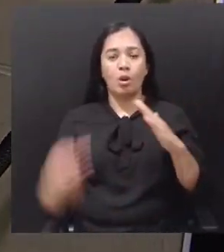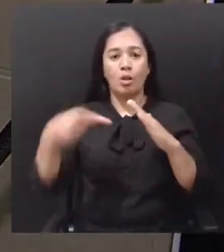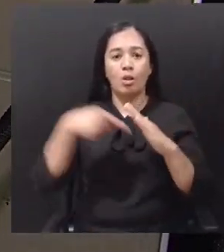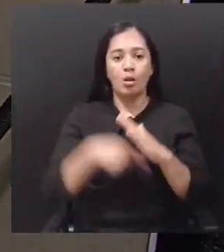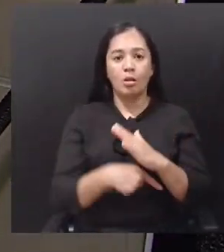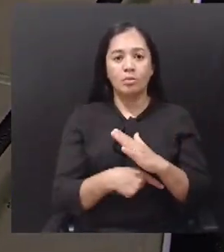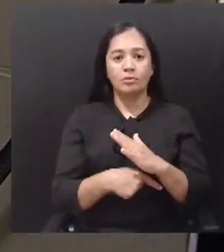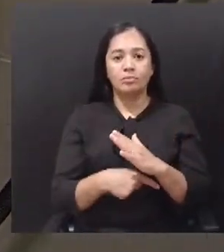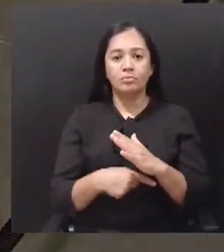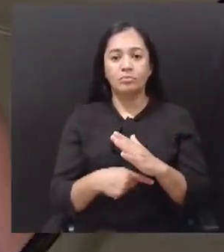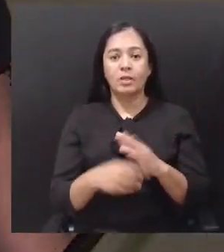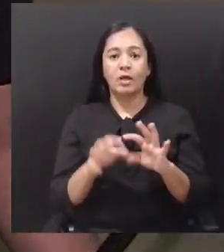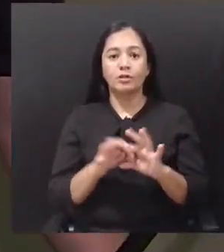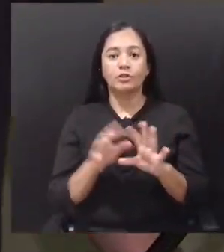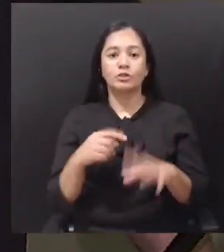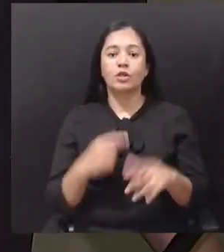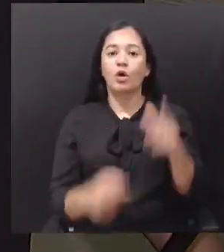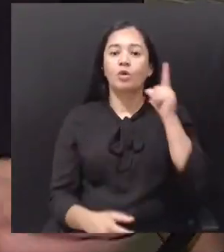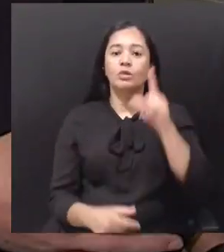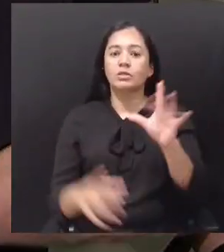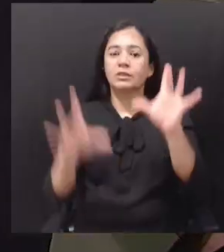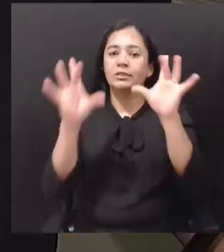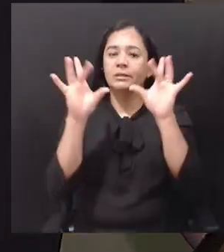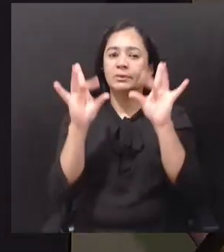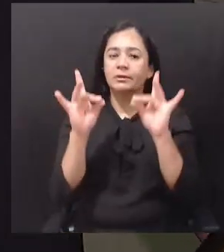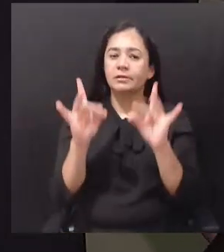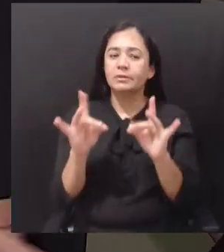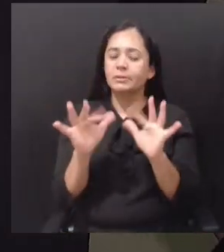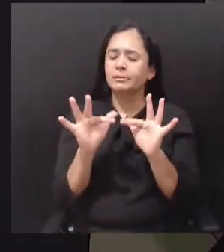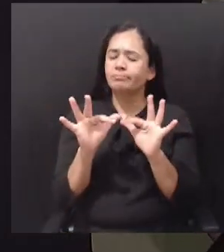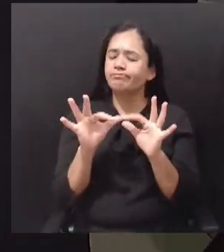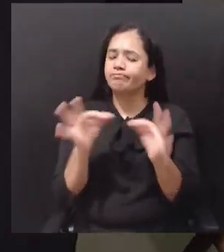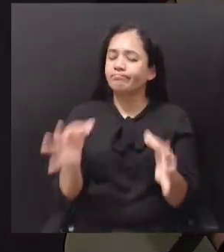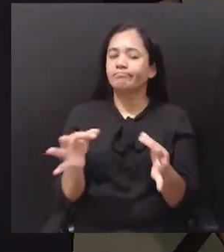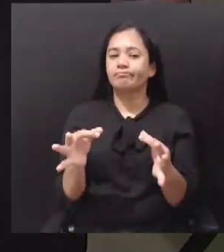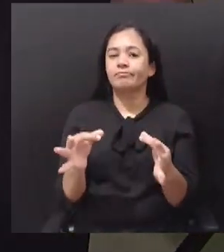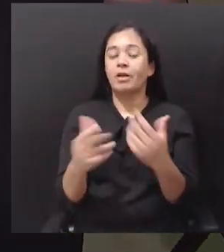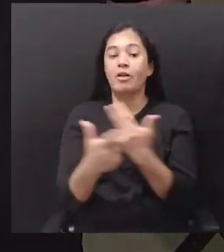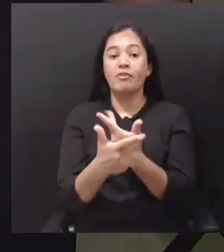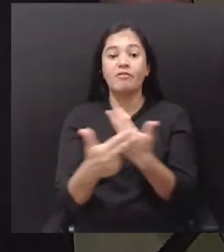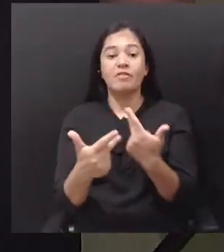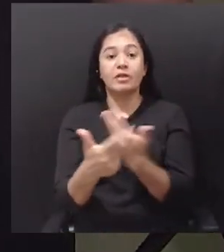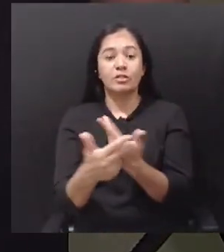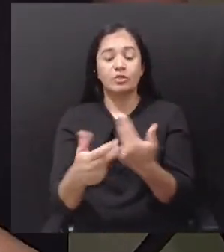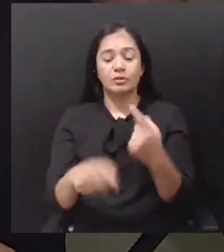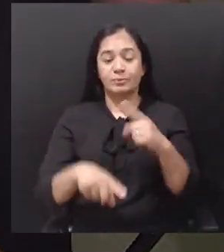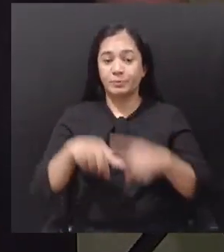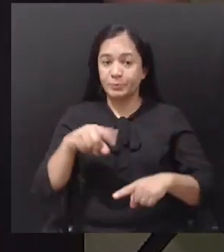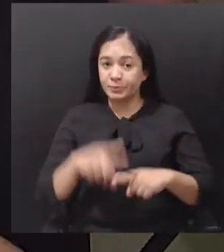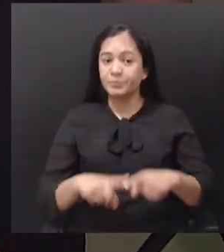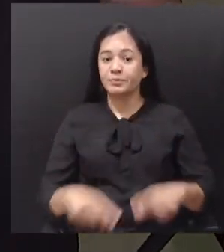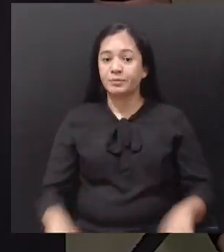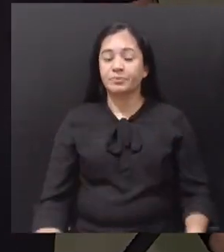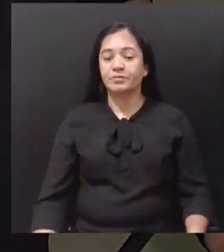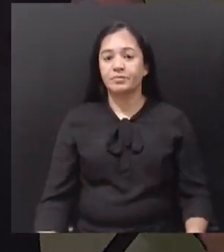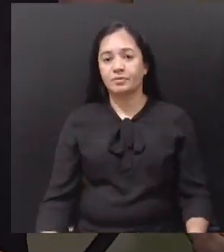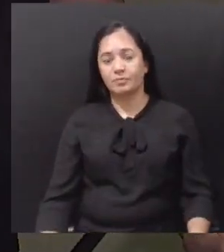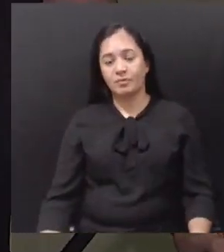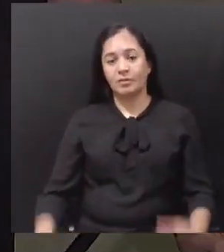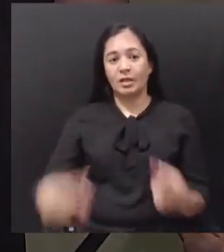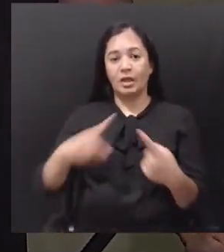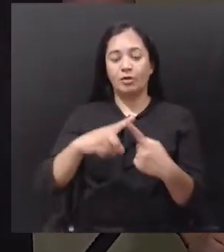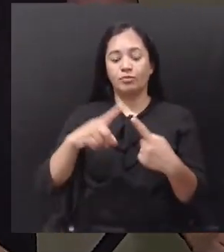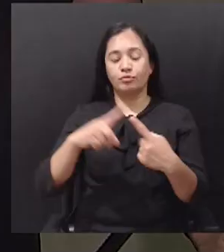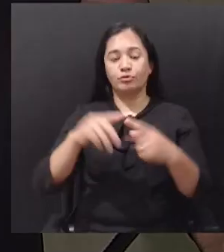a gente consiga observar detalhes muito pequenininhos em uma diversidade enorme de materiais. Então, é um tipo de infraestrutura científica que serve